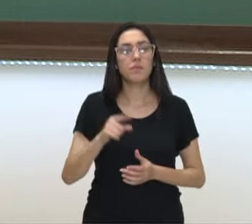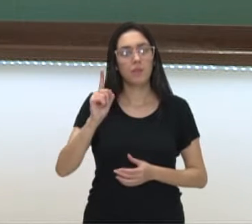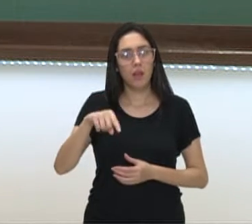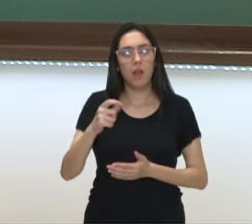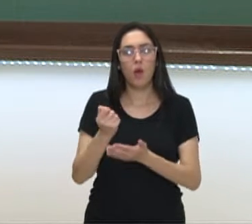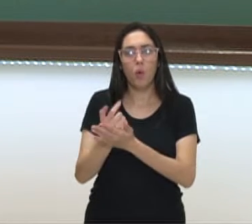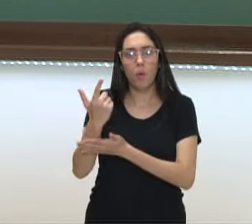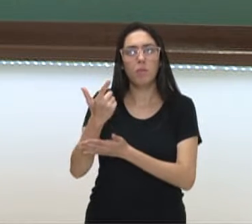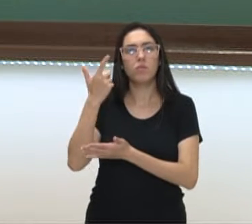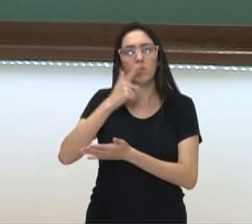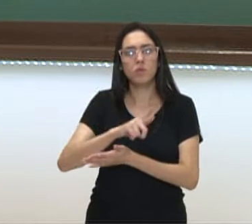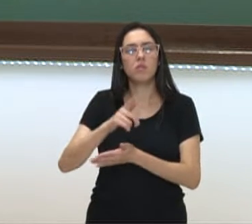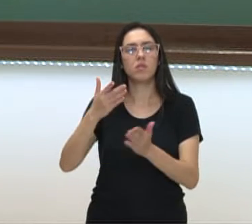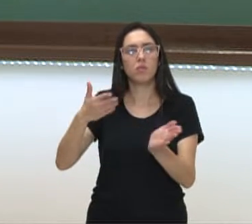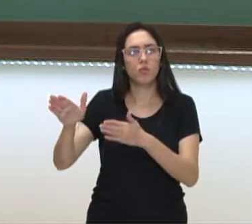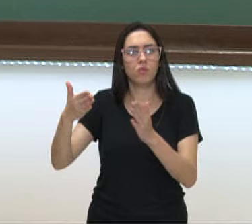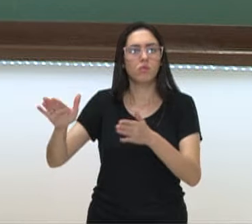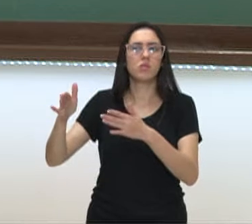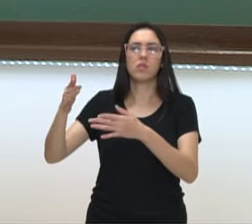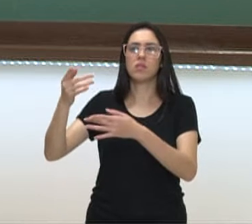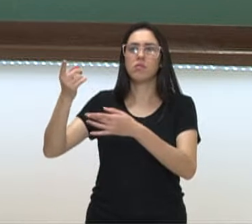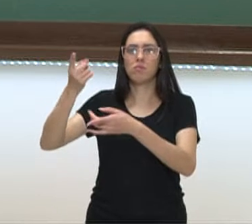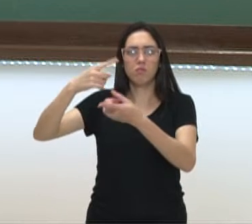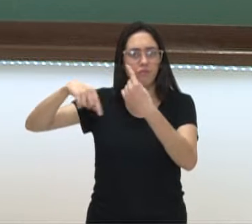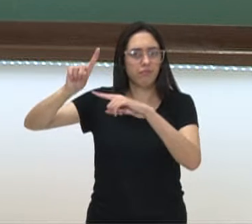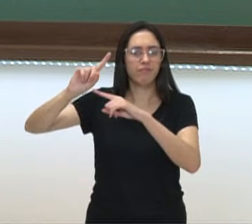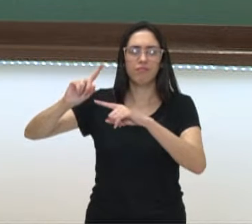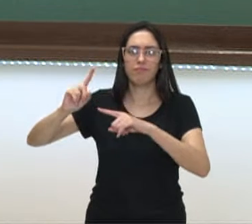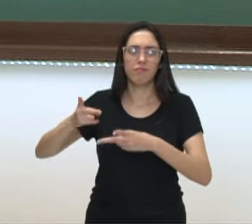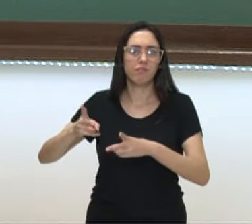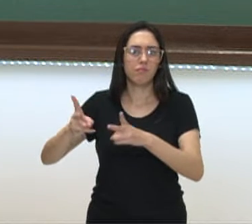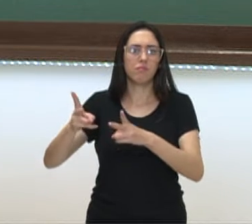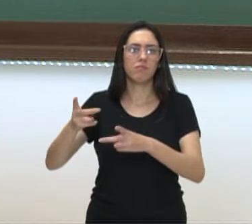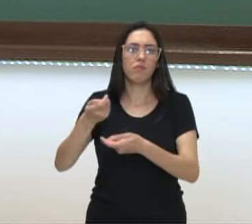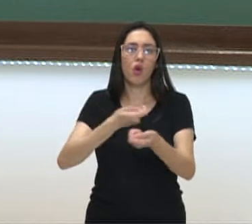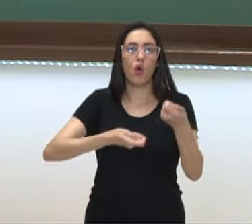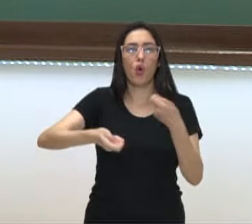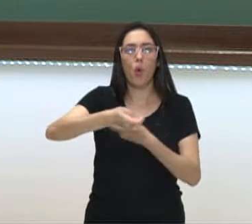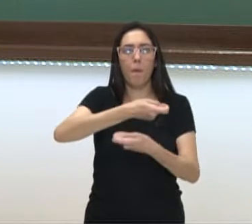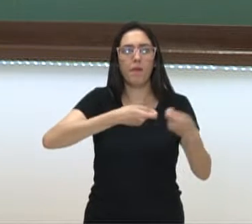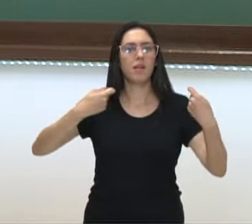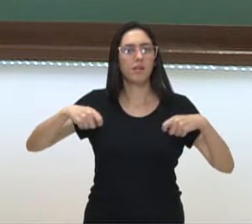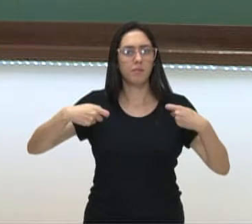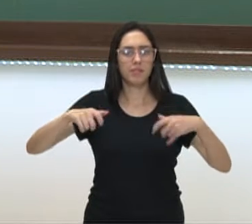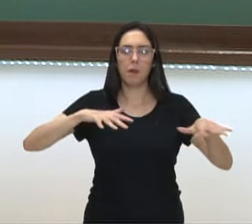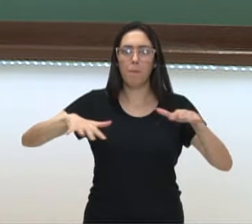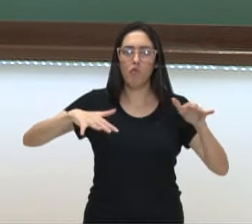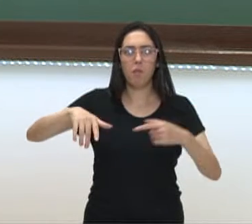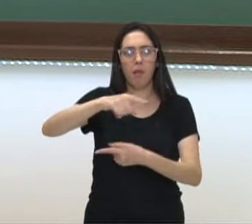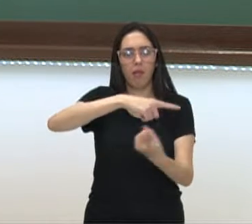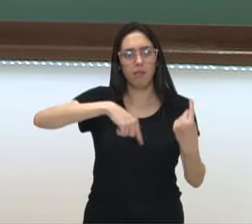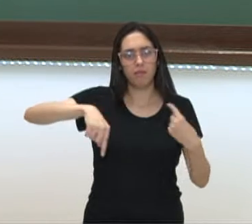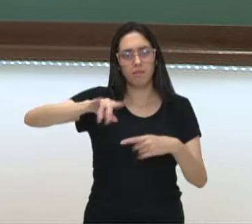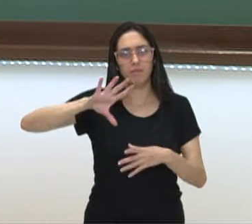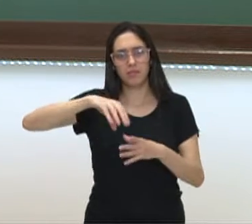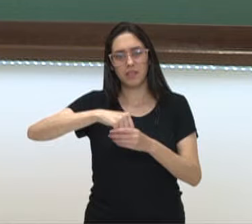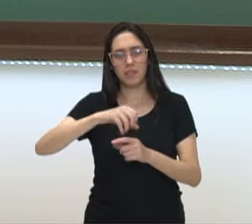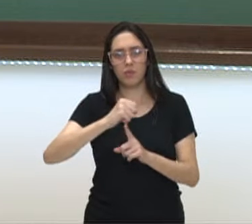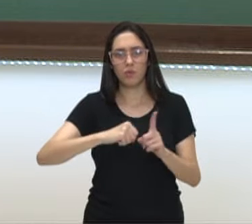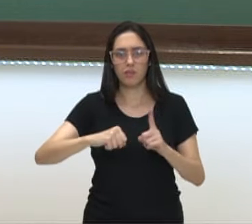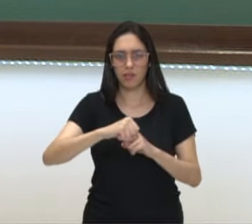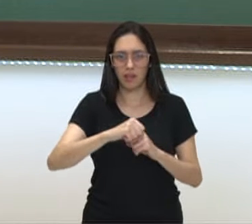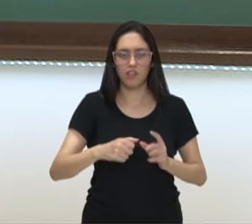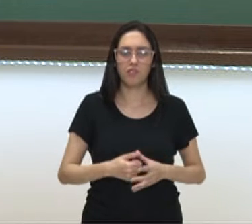gera a produção, que gera a riqueza e que faz com que a economia se movimente dentro desse modelo de sociedade de